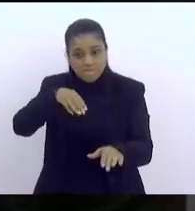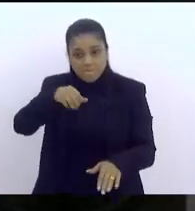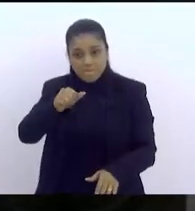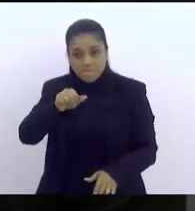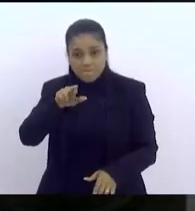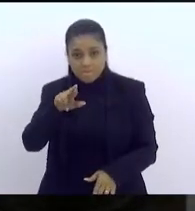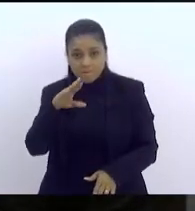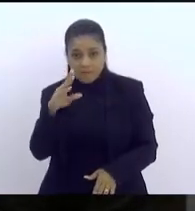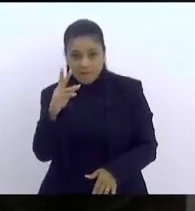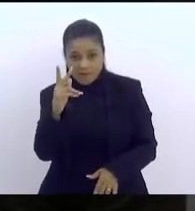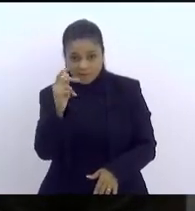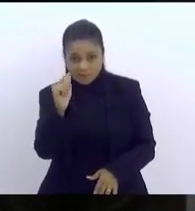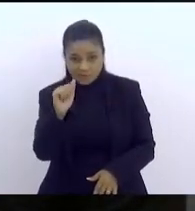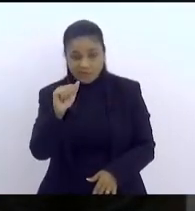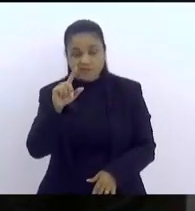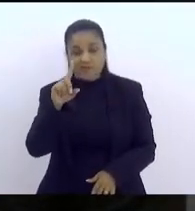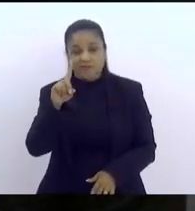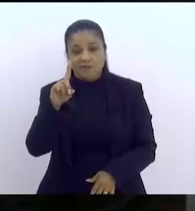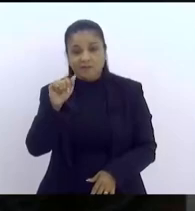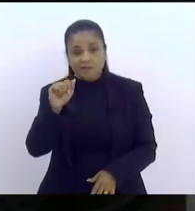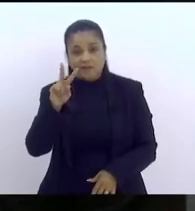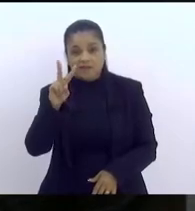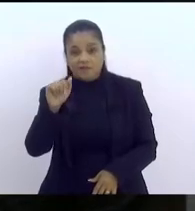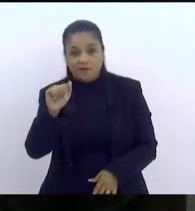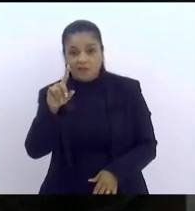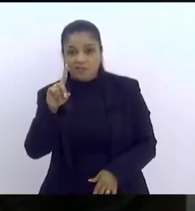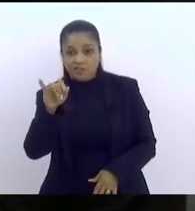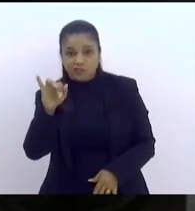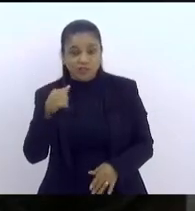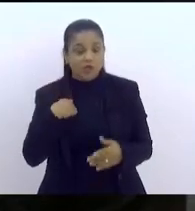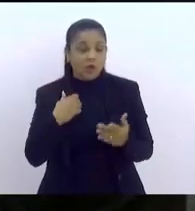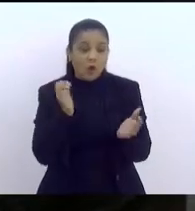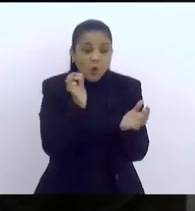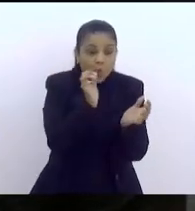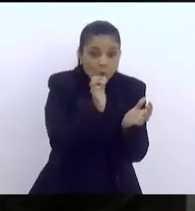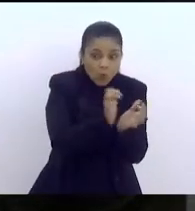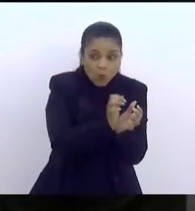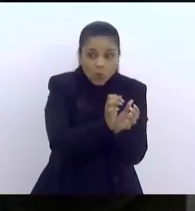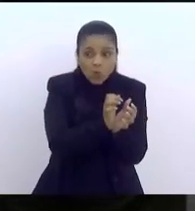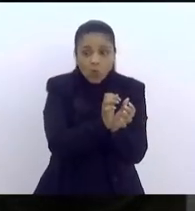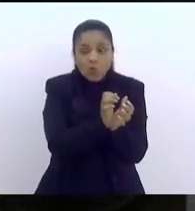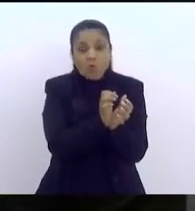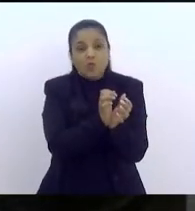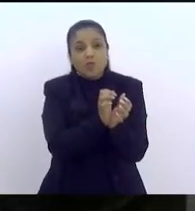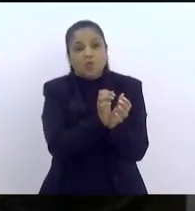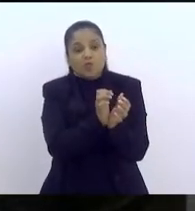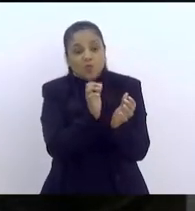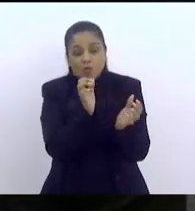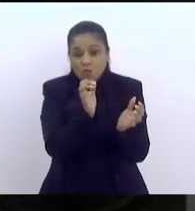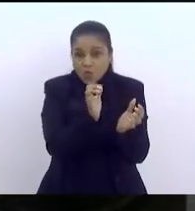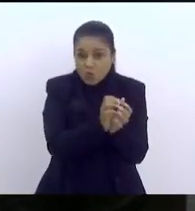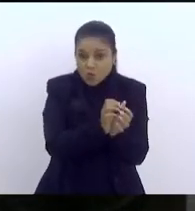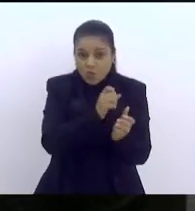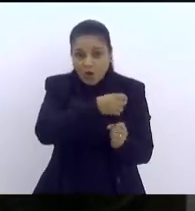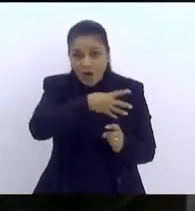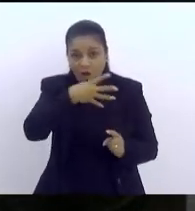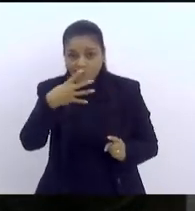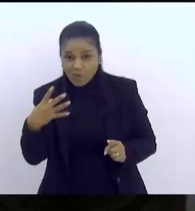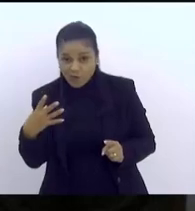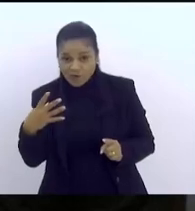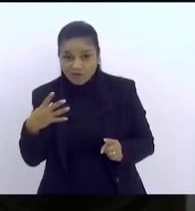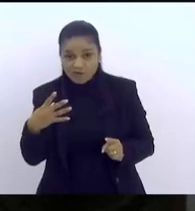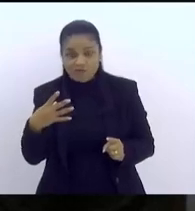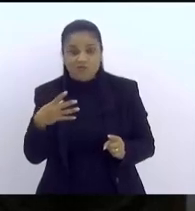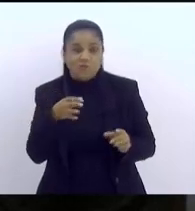orientação do grupo Arco-Íris, que não participou como dirigente nem articulador da marcha das